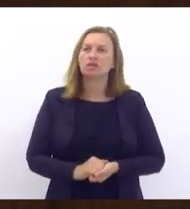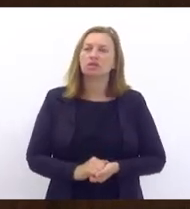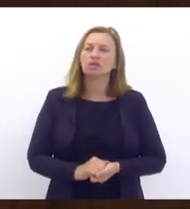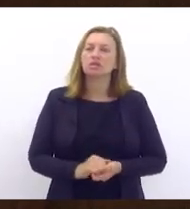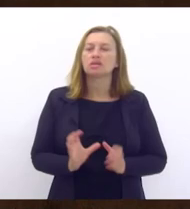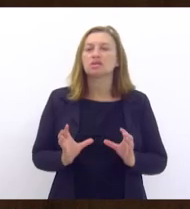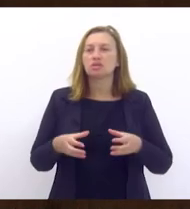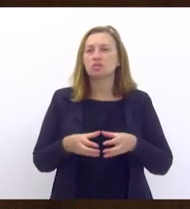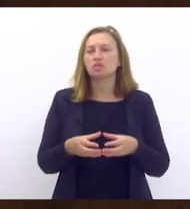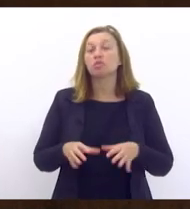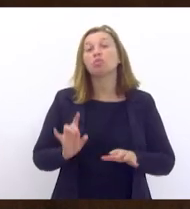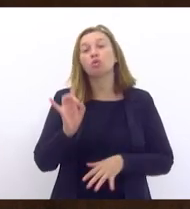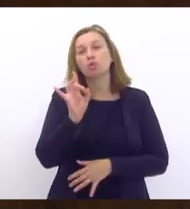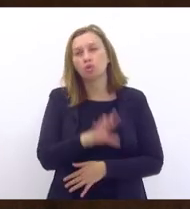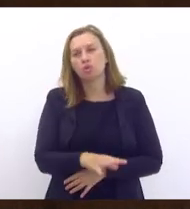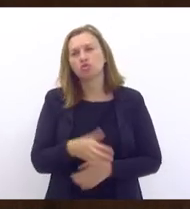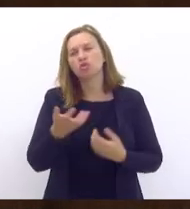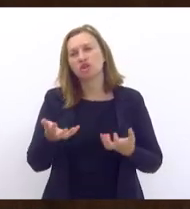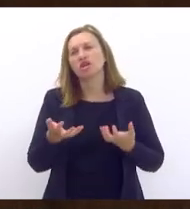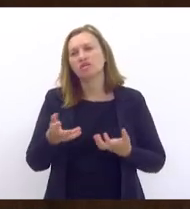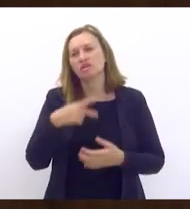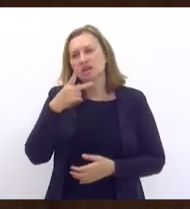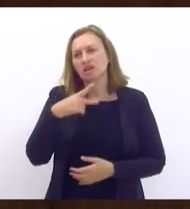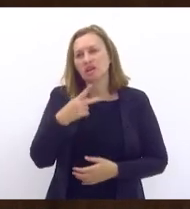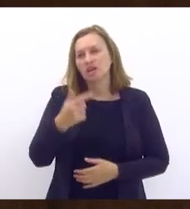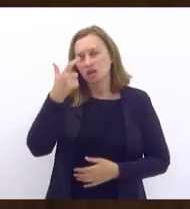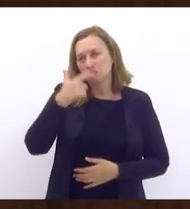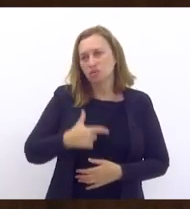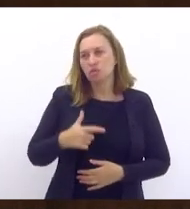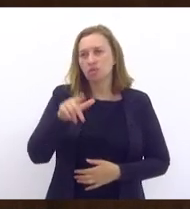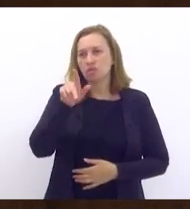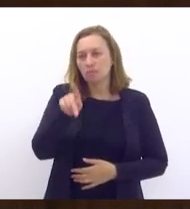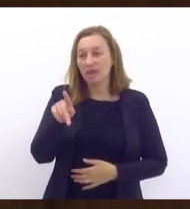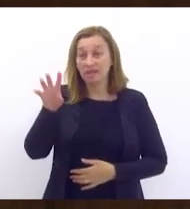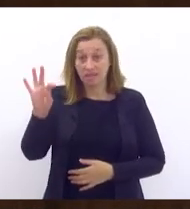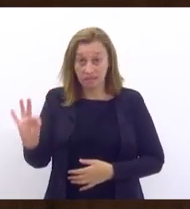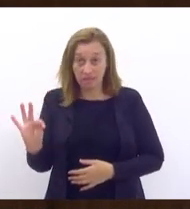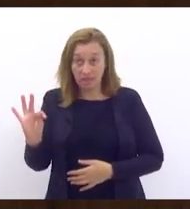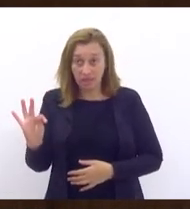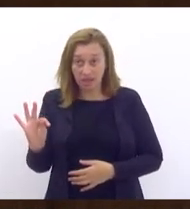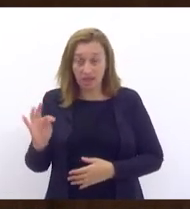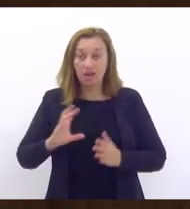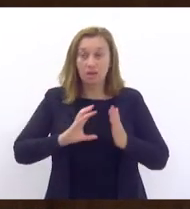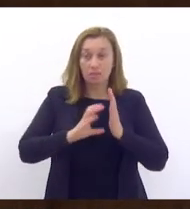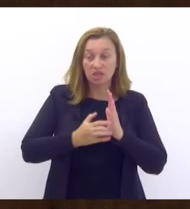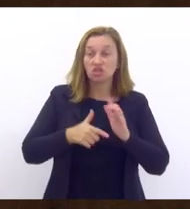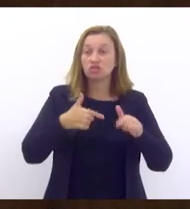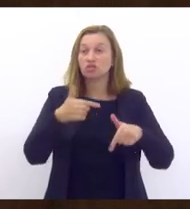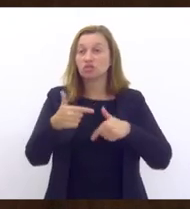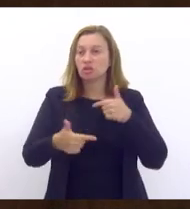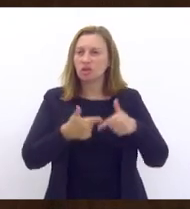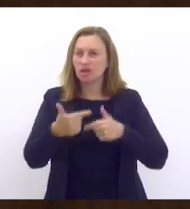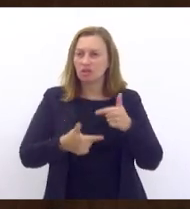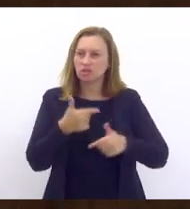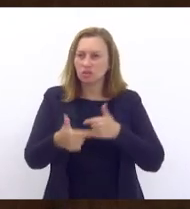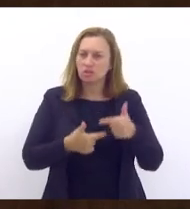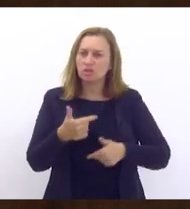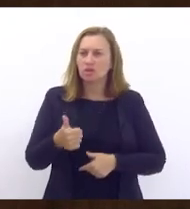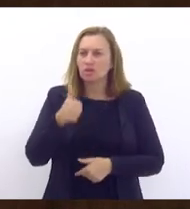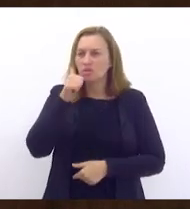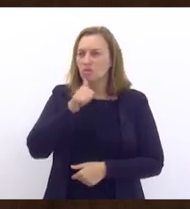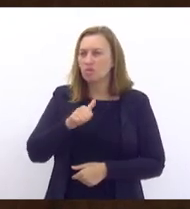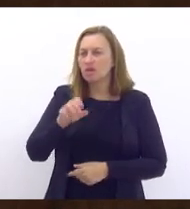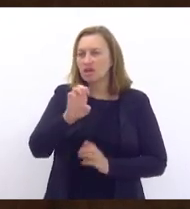está estourado. E por último, eu quero dizer o seguinte: eu sou do PT, sou do Partido dos Trabalhadores, sou uma mulher